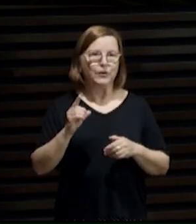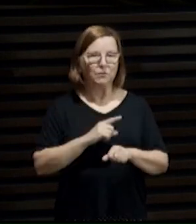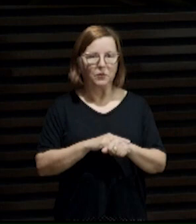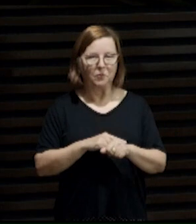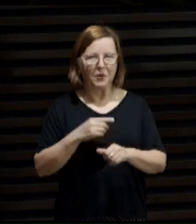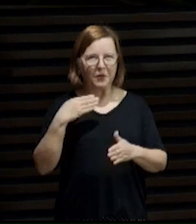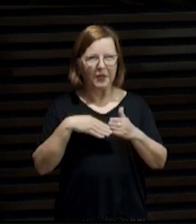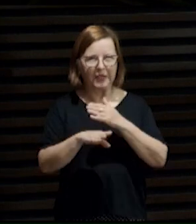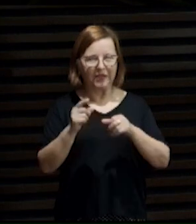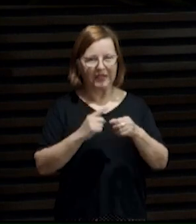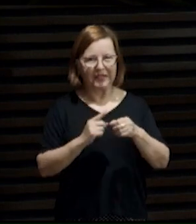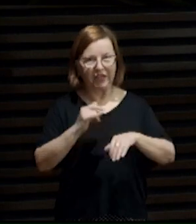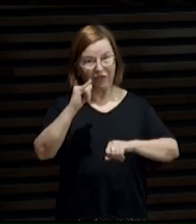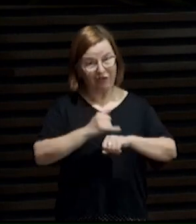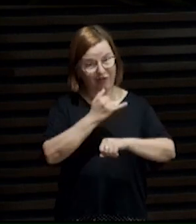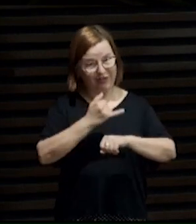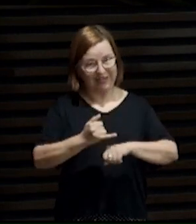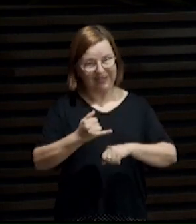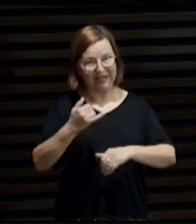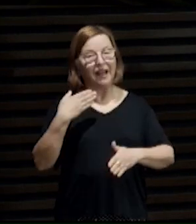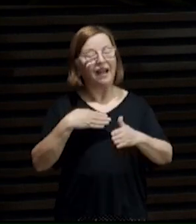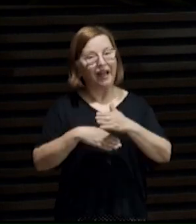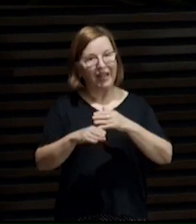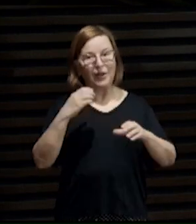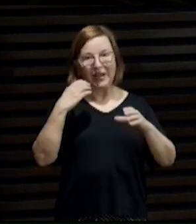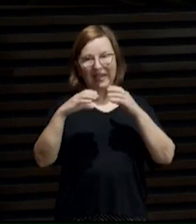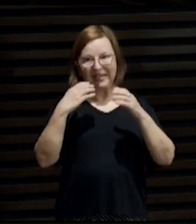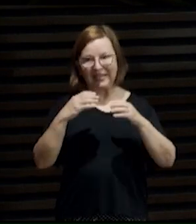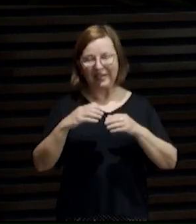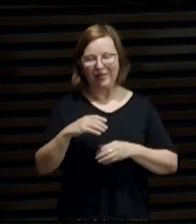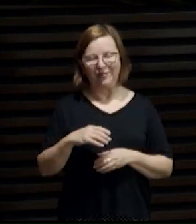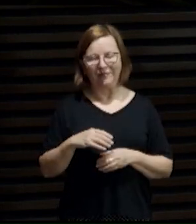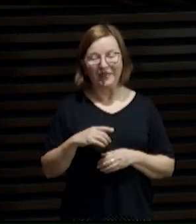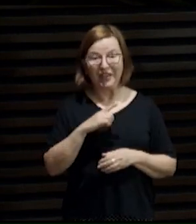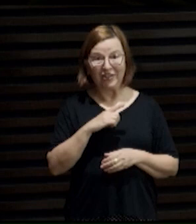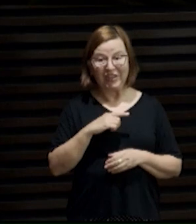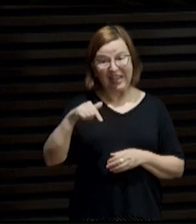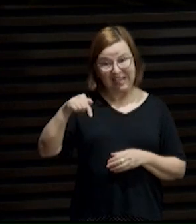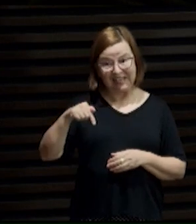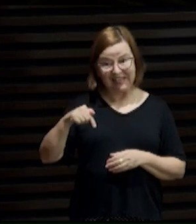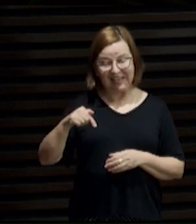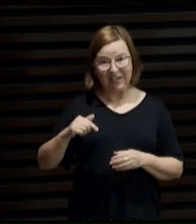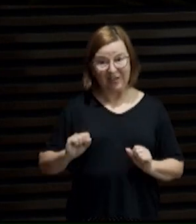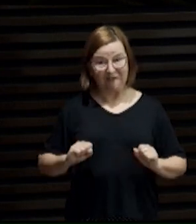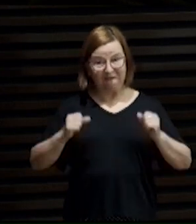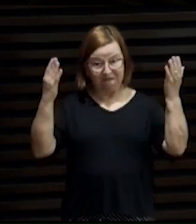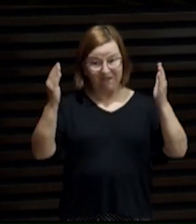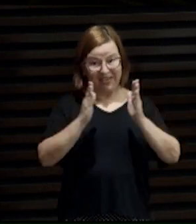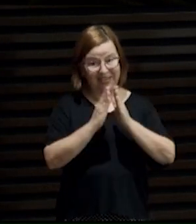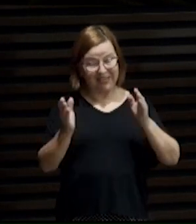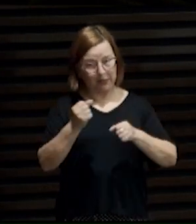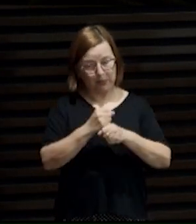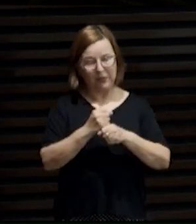Você tinha 7 festas durante o ano, que eram divididas em 3 grandes períodos. Primeiro período, ali no